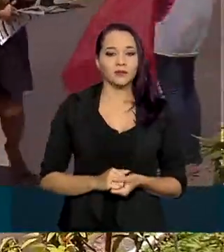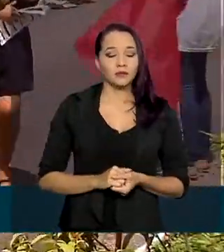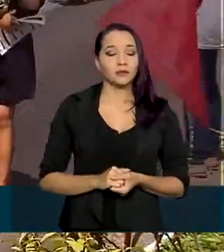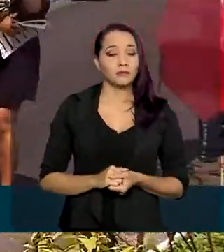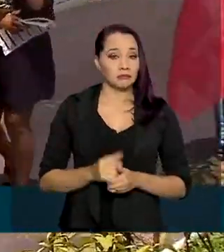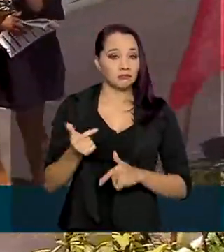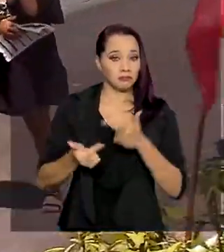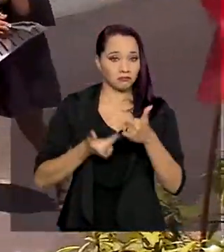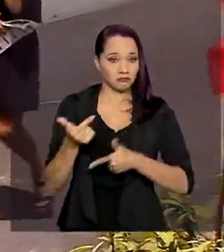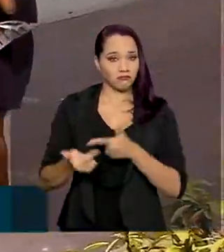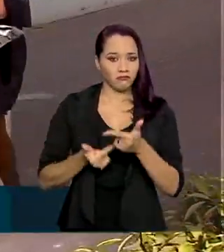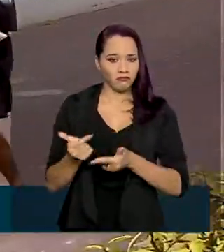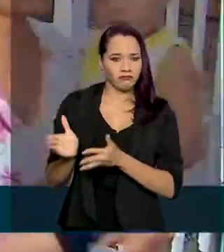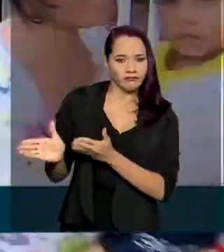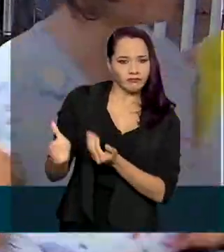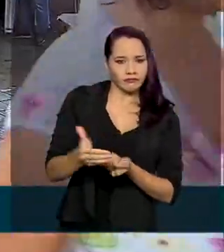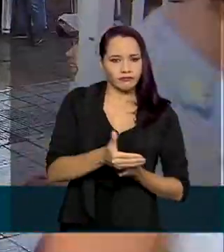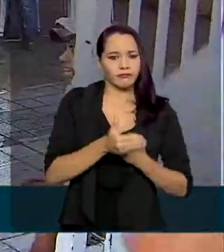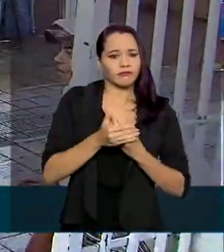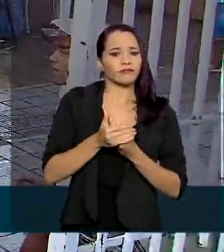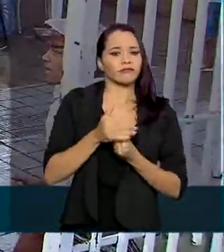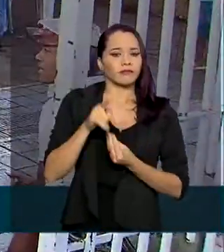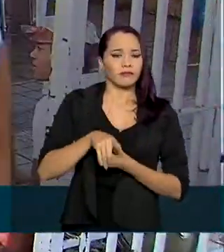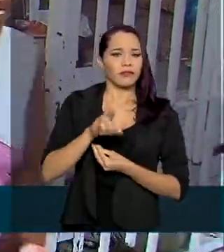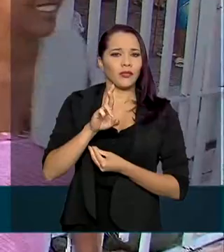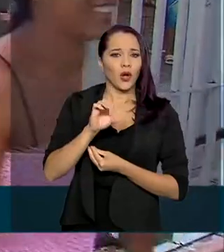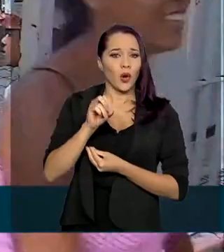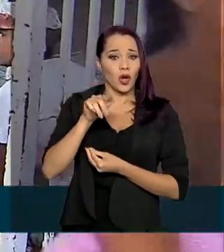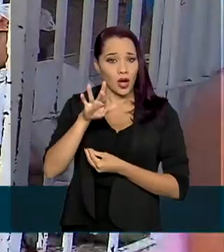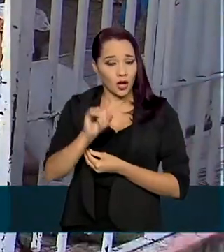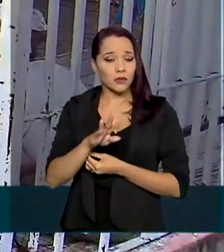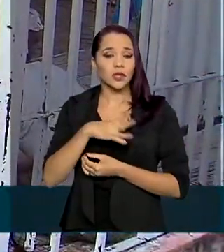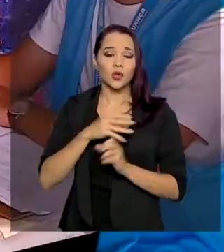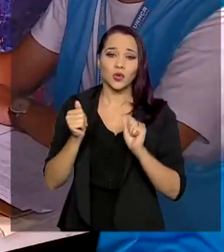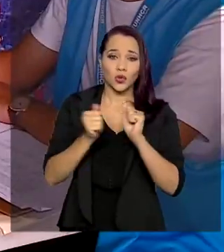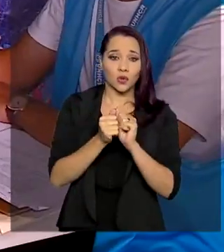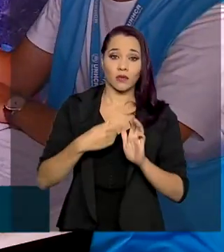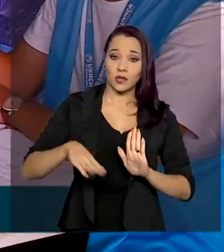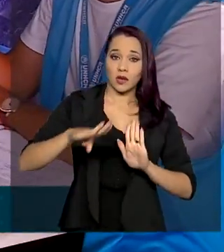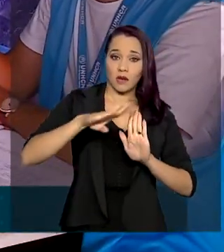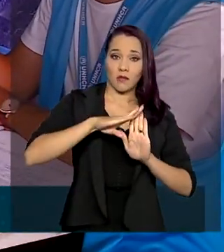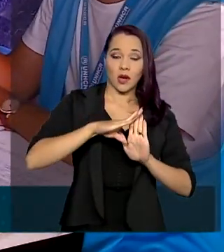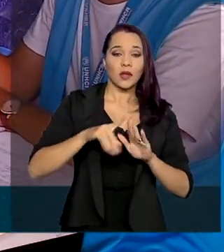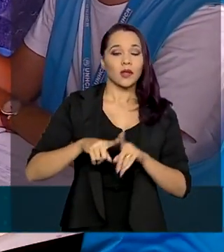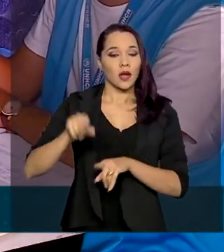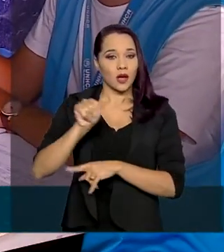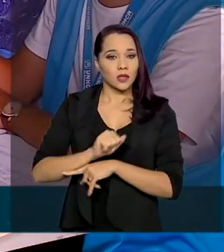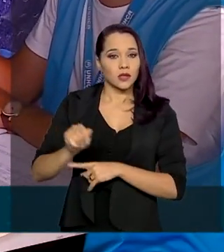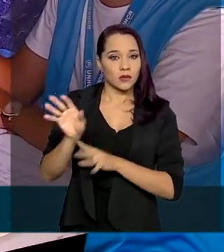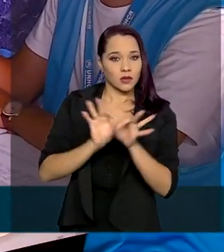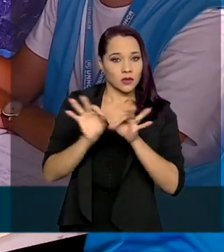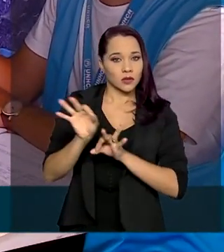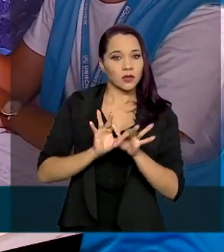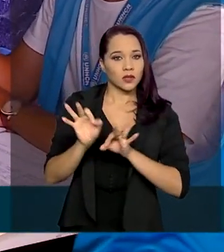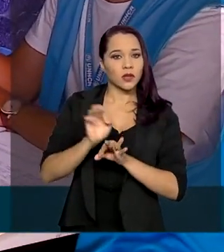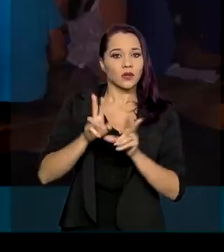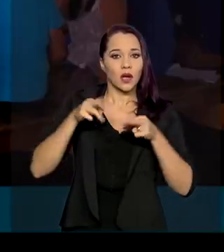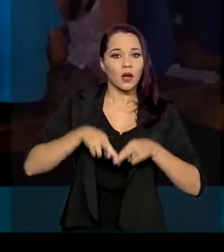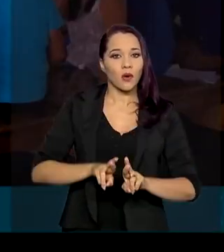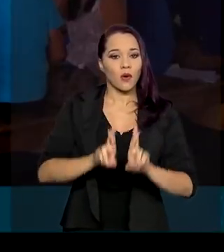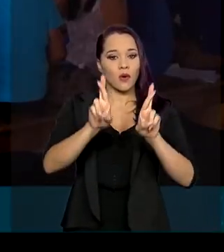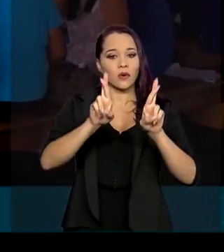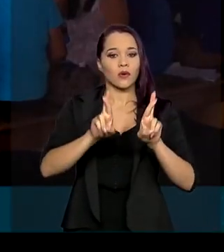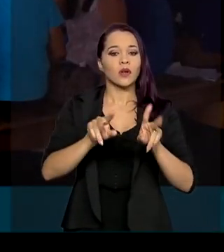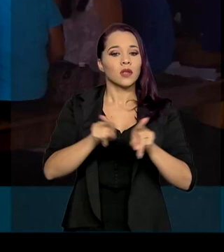operação acolhida em Roraima conta com o apoio das Forças Armadas, de agências da Organização das Nações Unidas